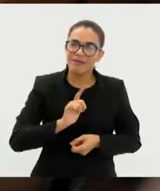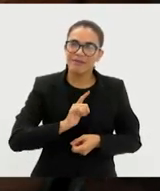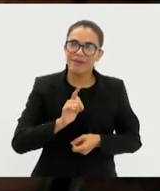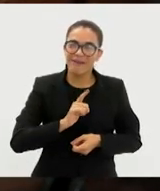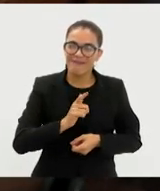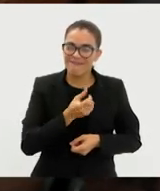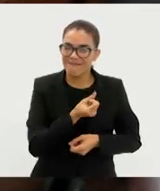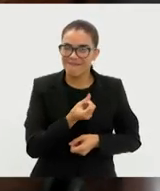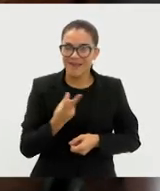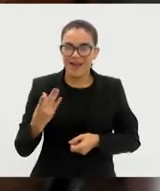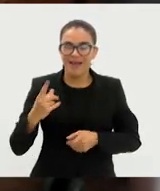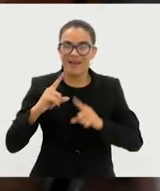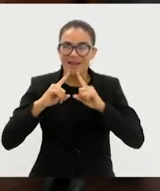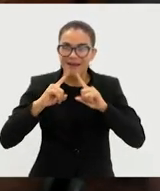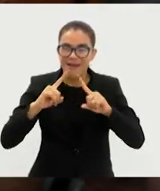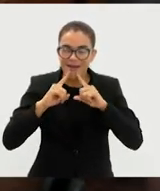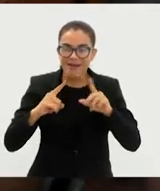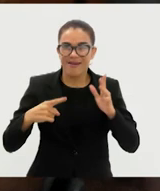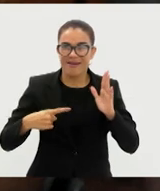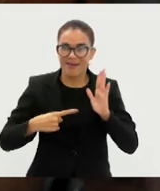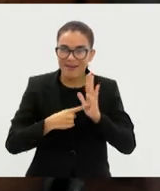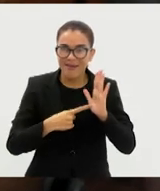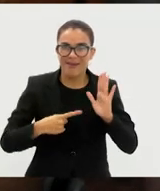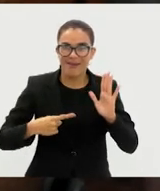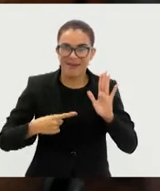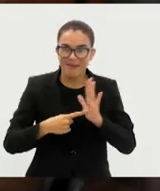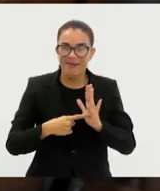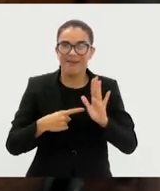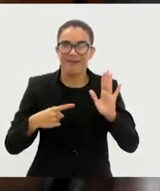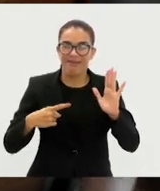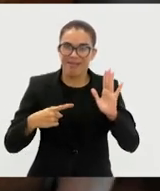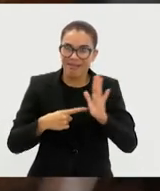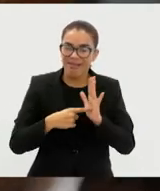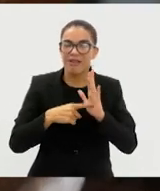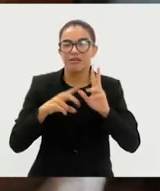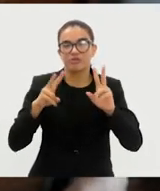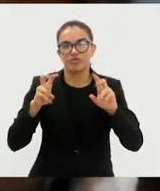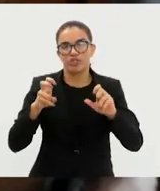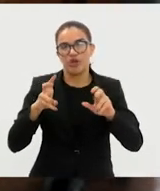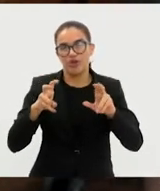sucessivas queixas ao mau funcionamento da barreira fiscal.